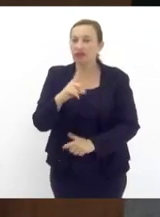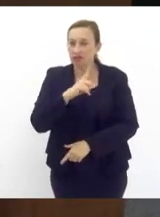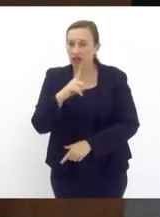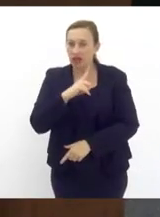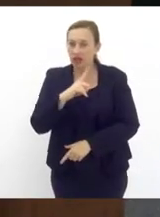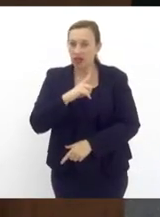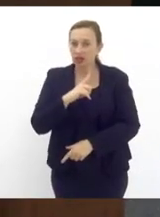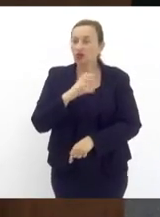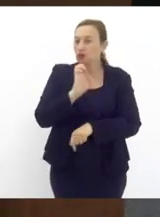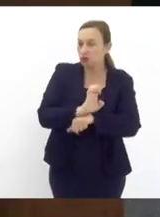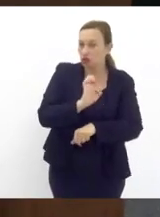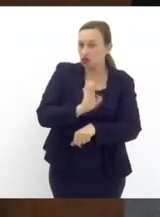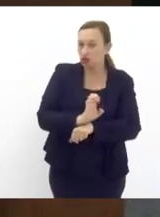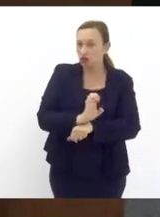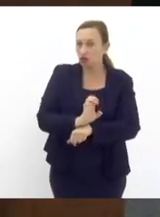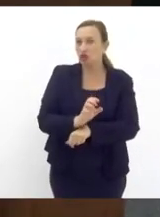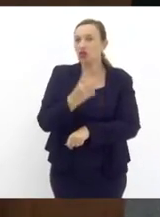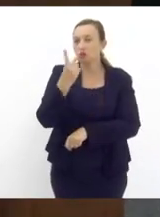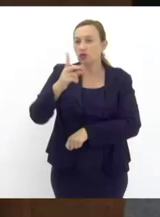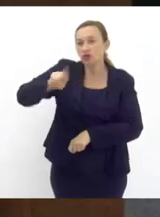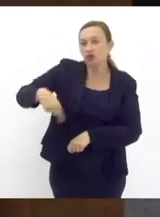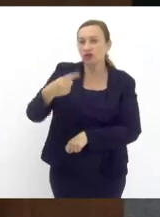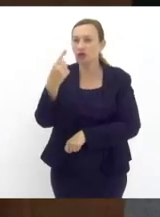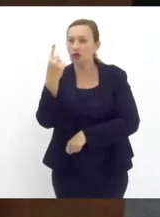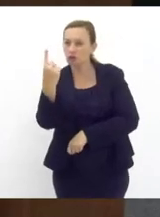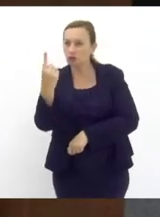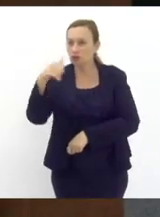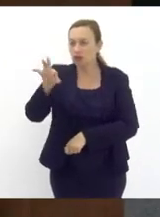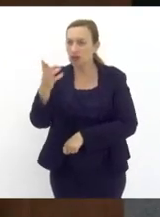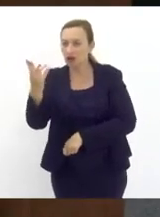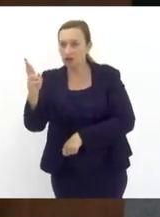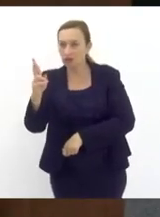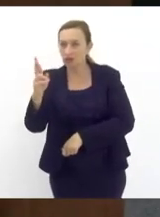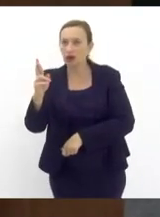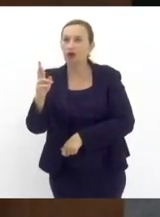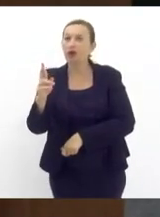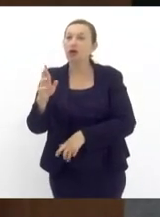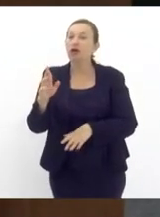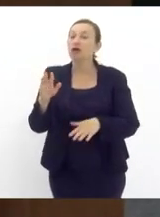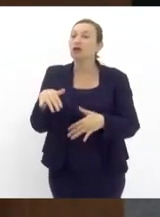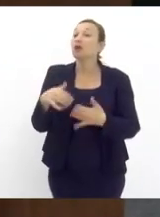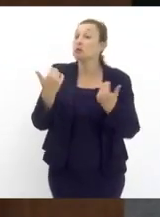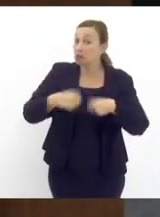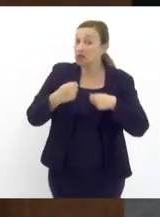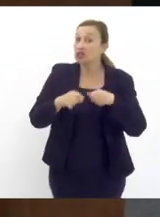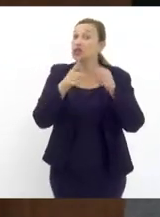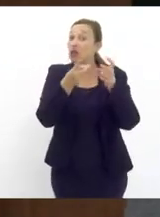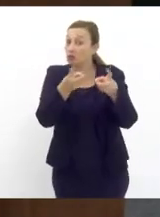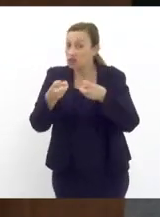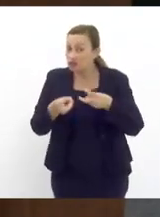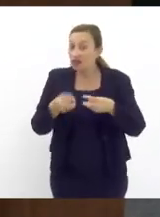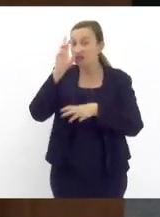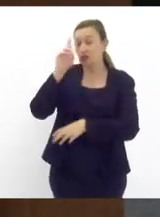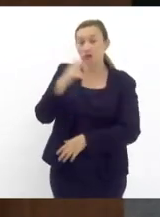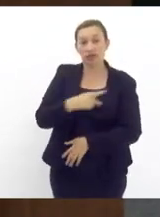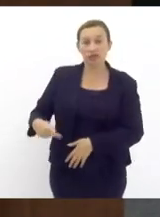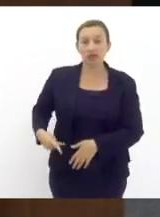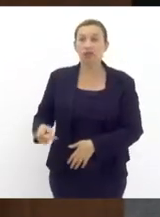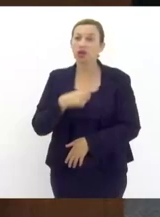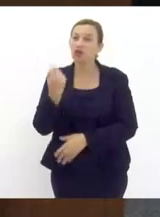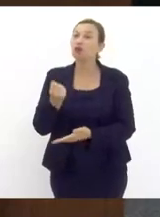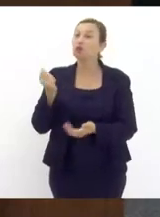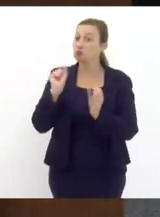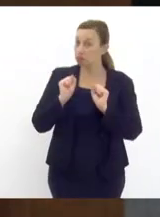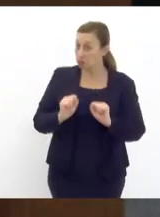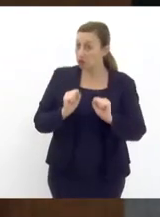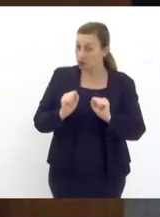nosso Estado algo em torno de 2,1 bilhão e isso precisa ser verificado senhora Presidente para que nós possamos